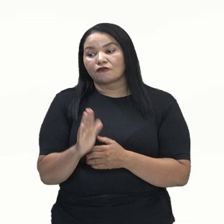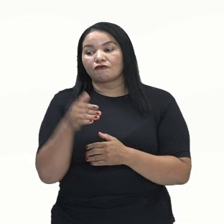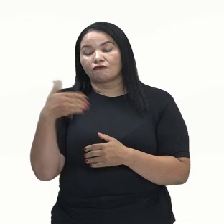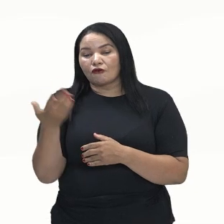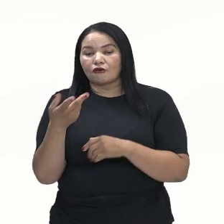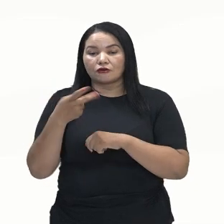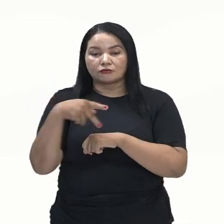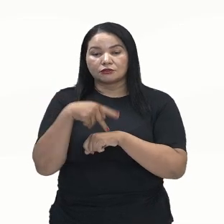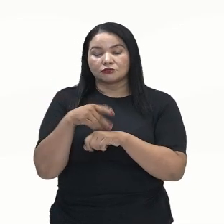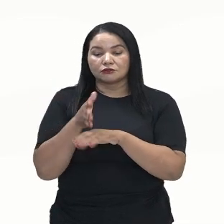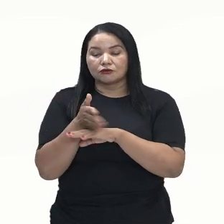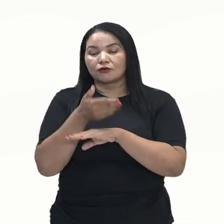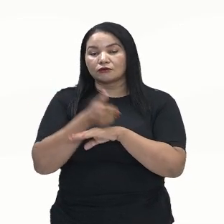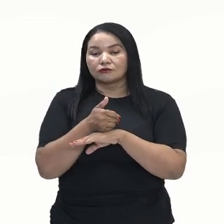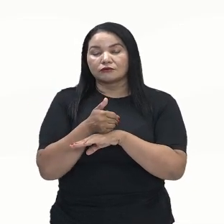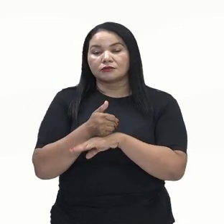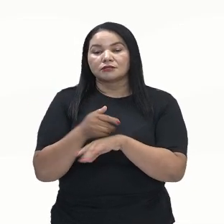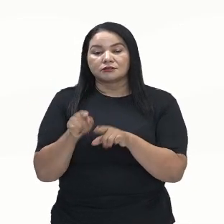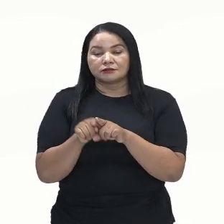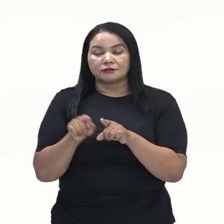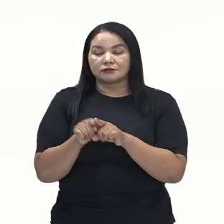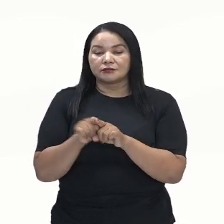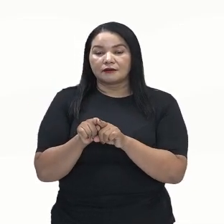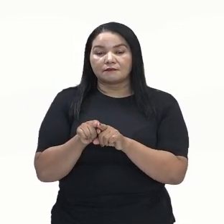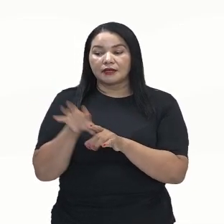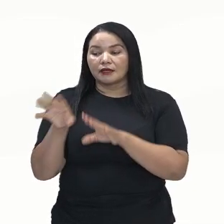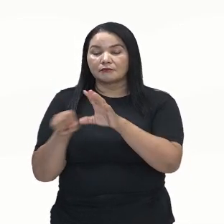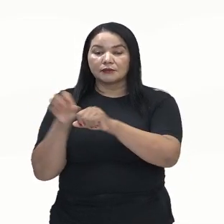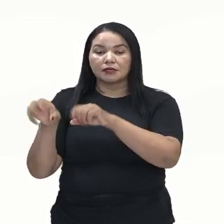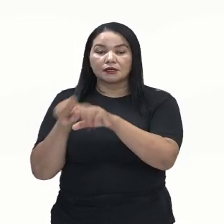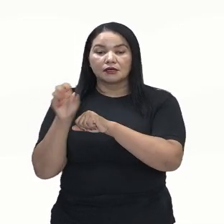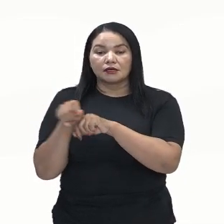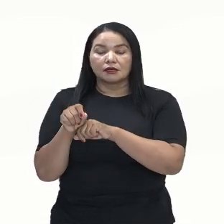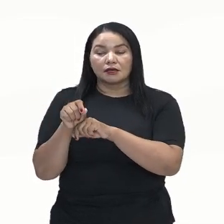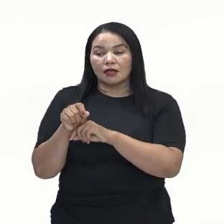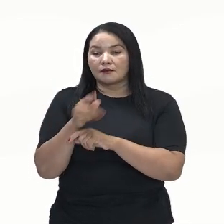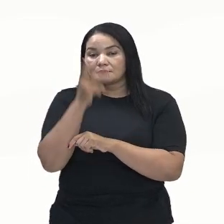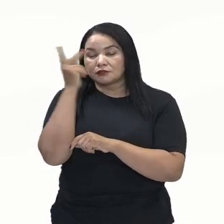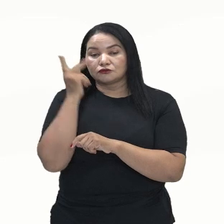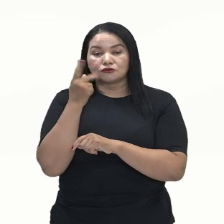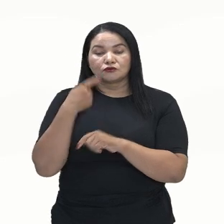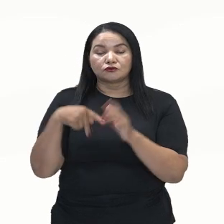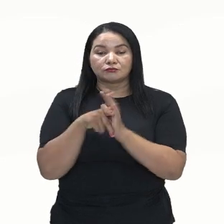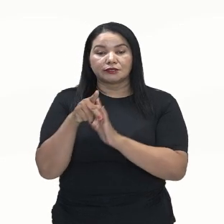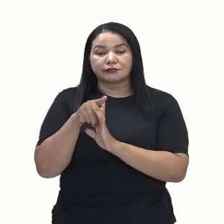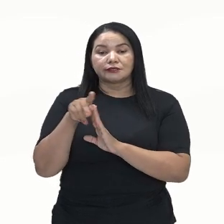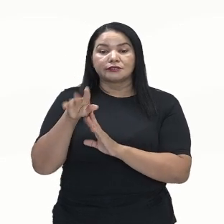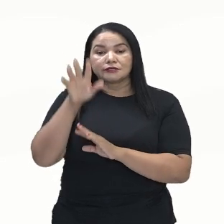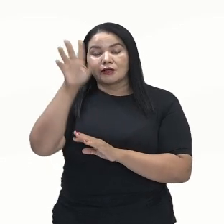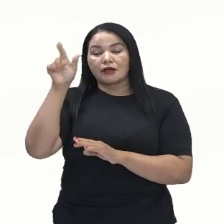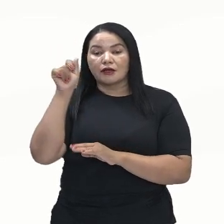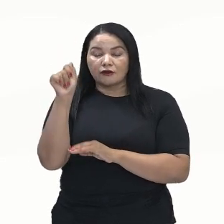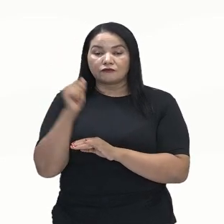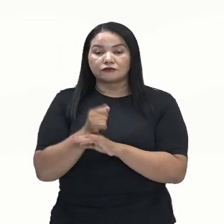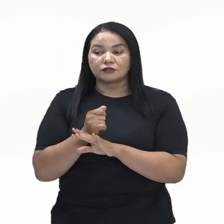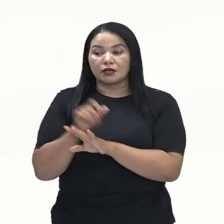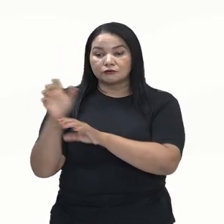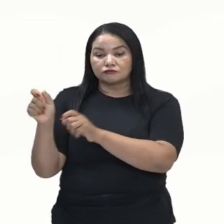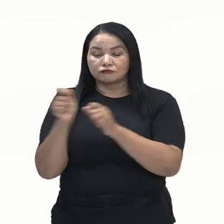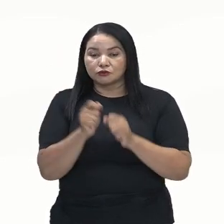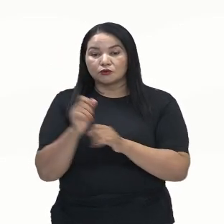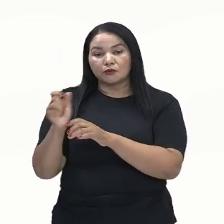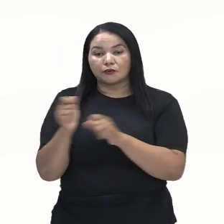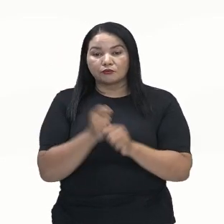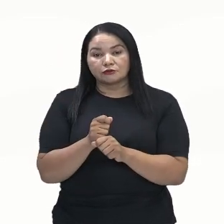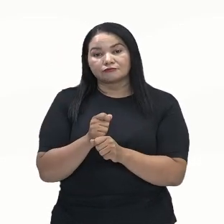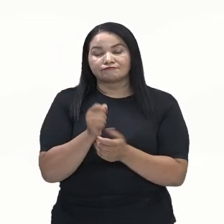da colônia e o tráfico de africanos se tornou, portanto, viável e lucrativo.